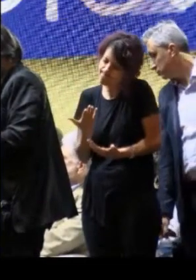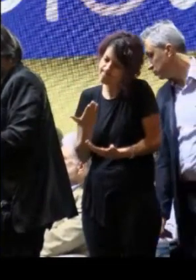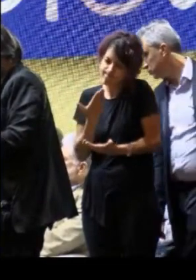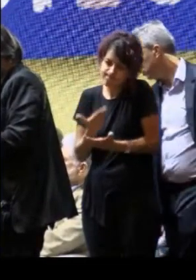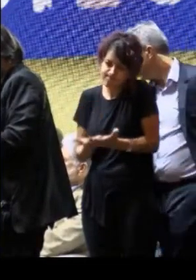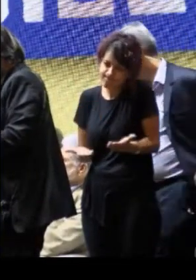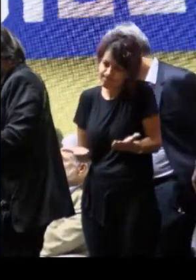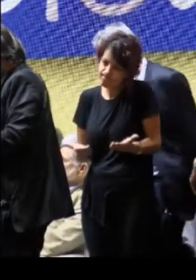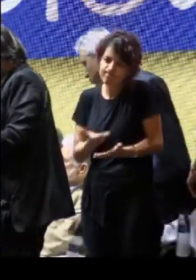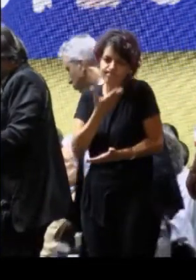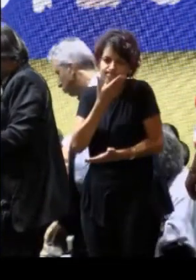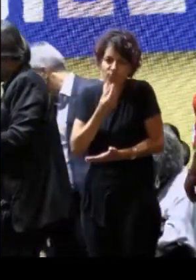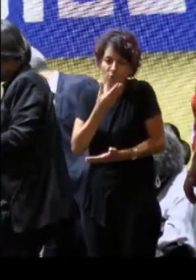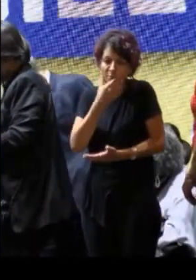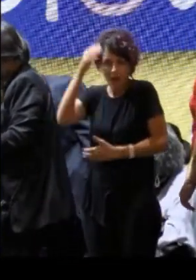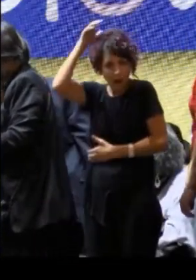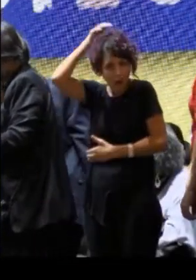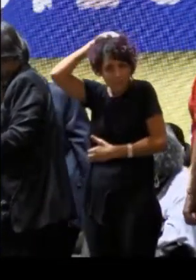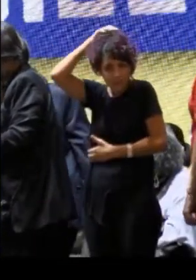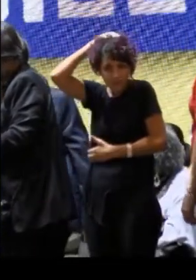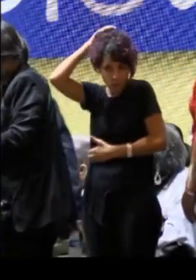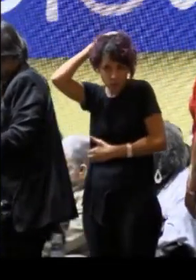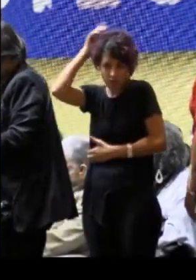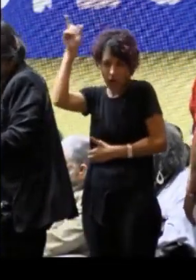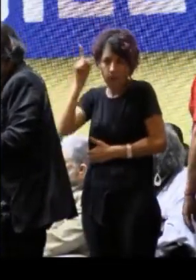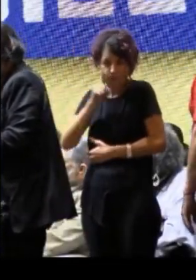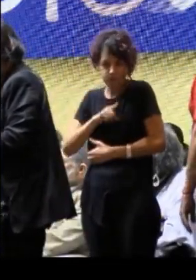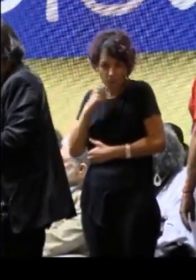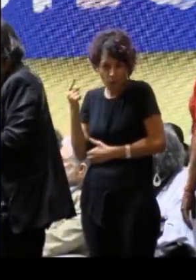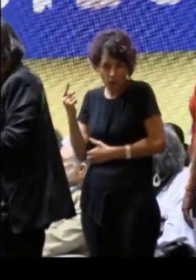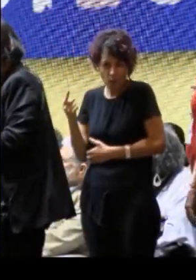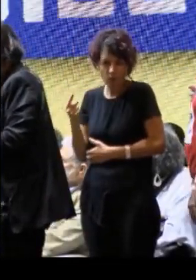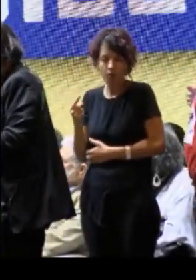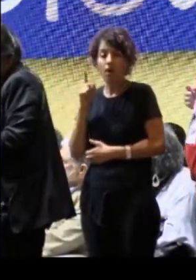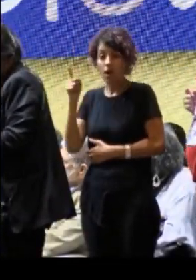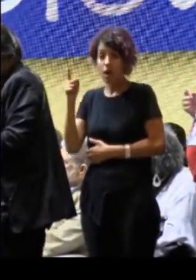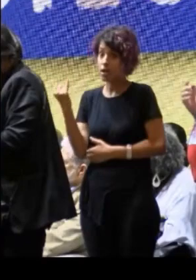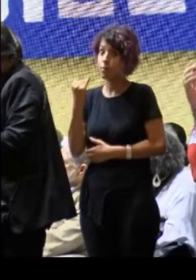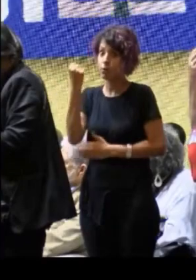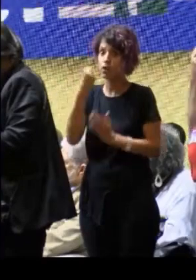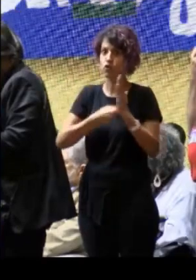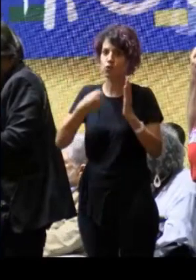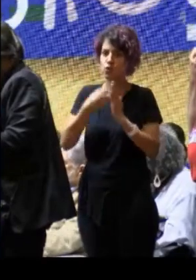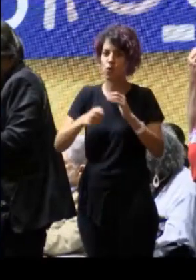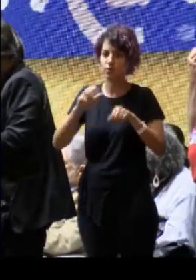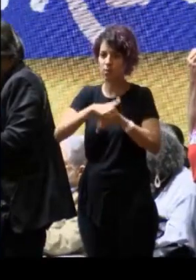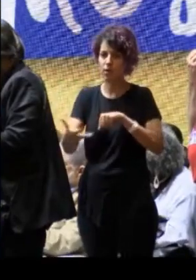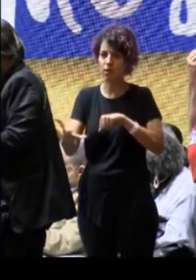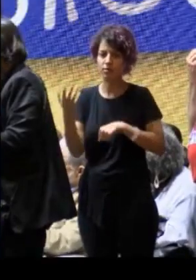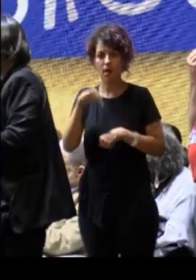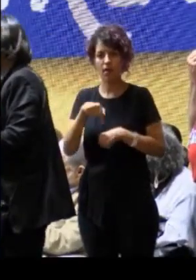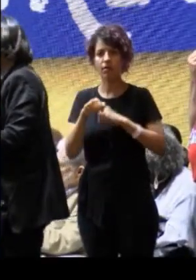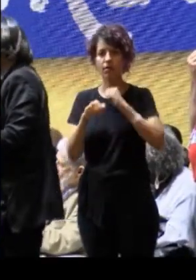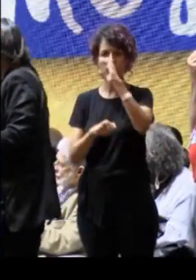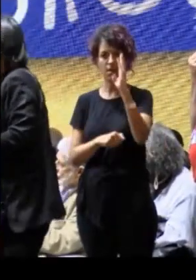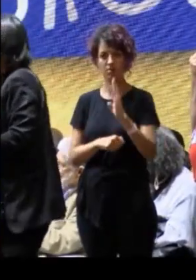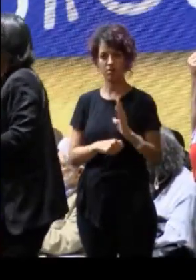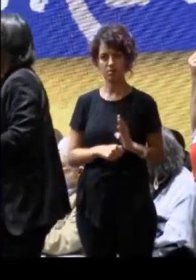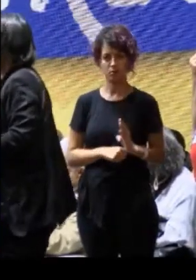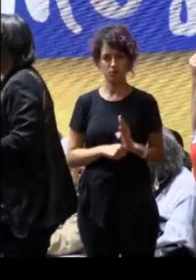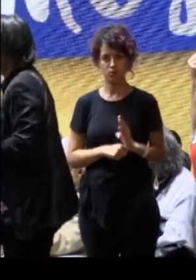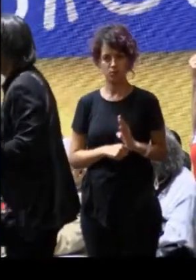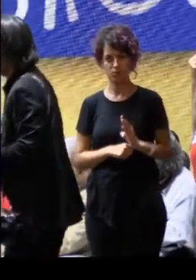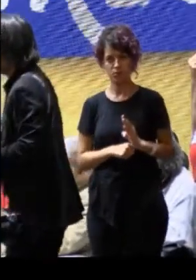companheiro Henry Sobe Rabino, muito importante aqui na luta pela democracia no nosso país. Amigo de Dom Paulo Evaristo